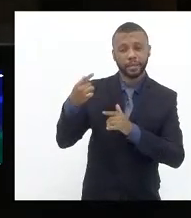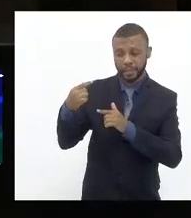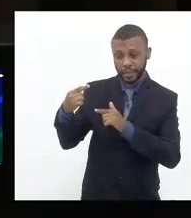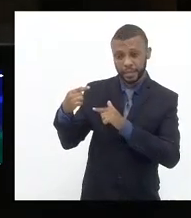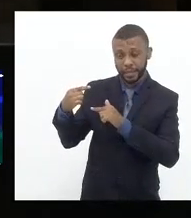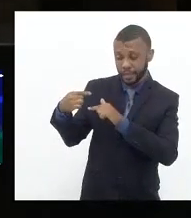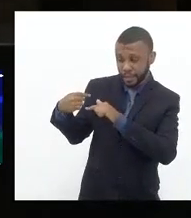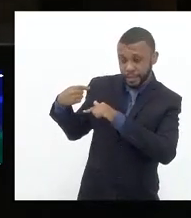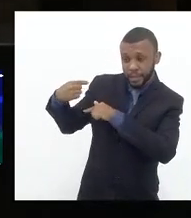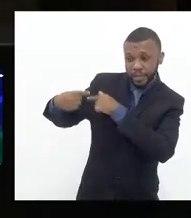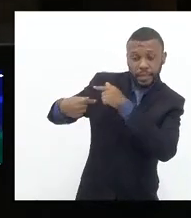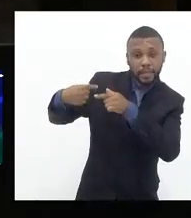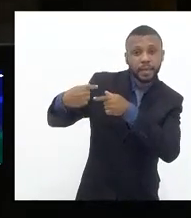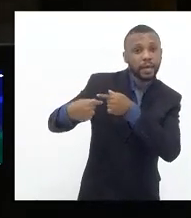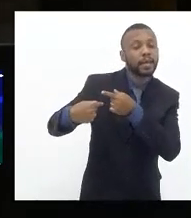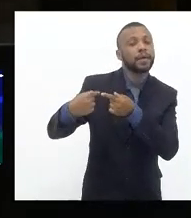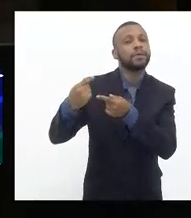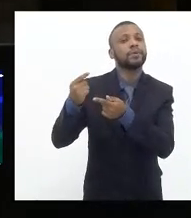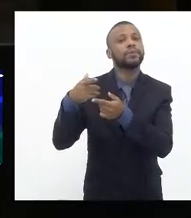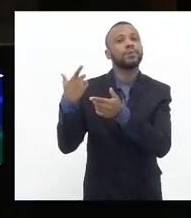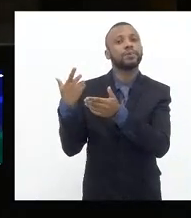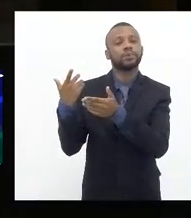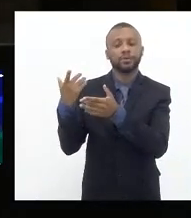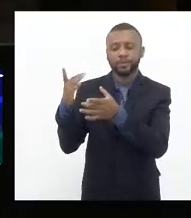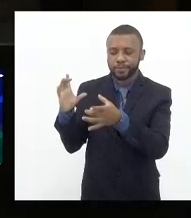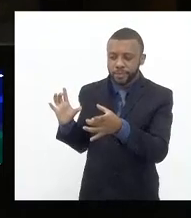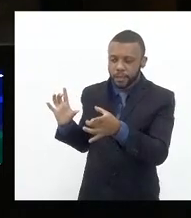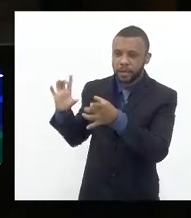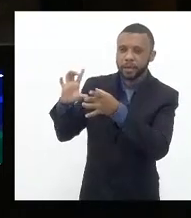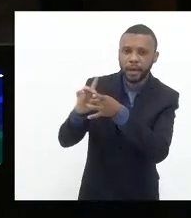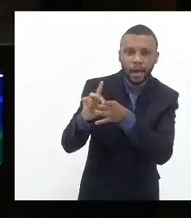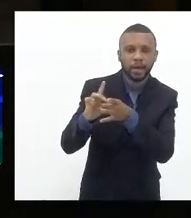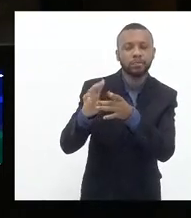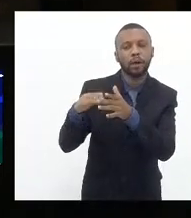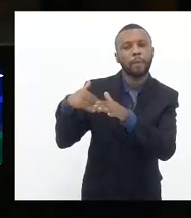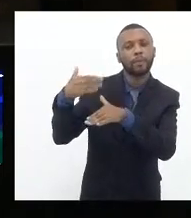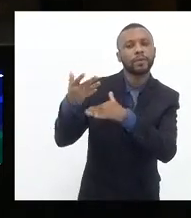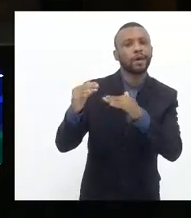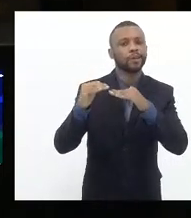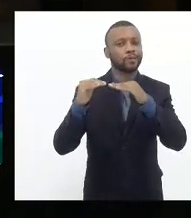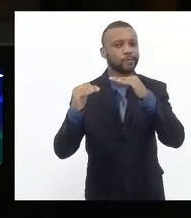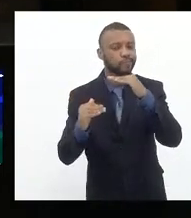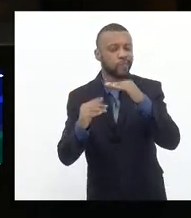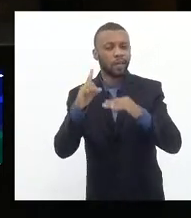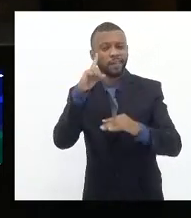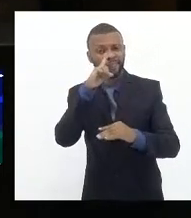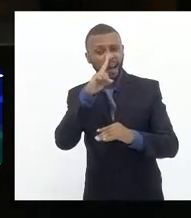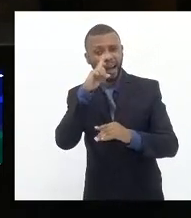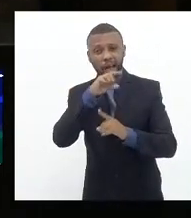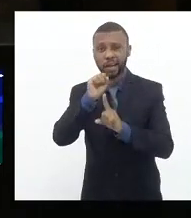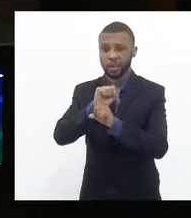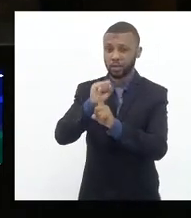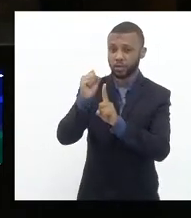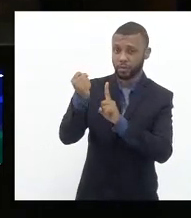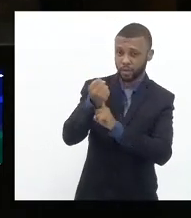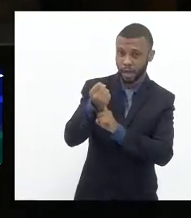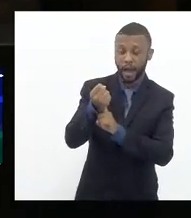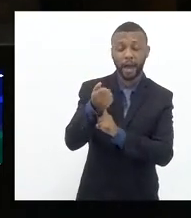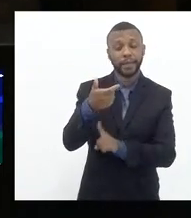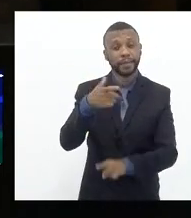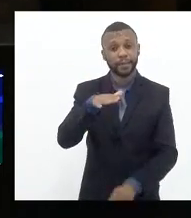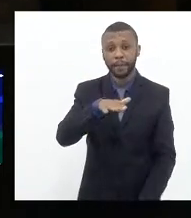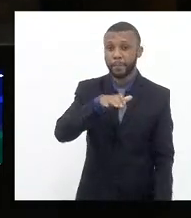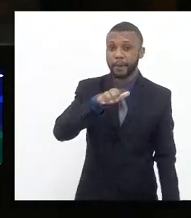de todo um processo aí de desigualdade social, onde essas mães, muitas